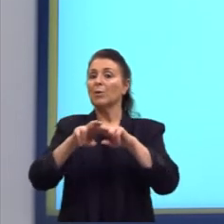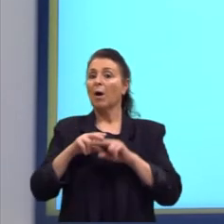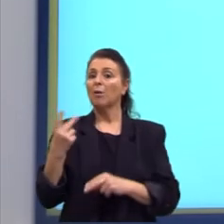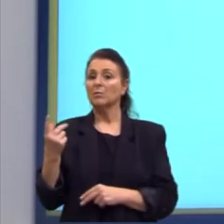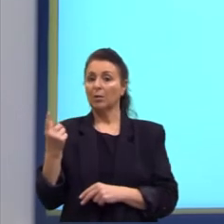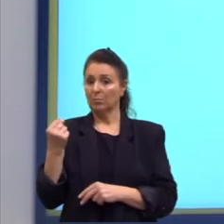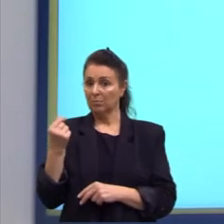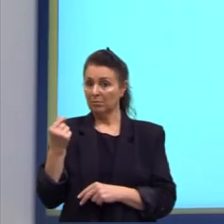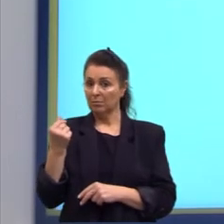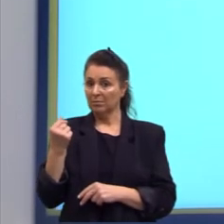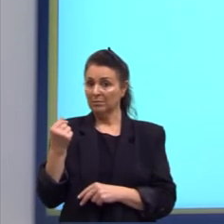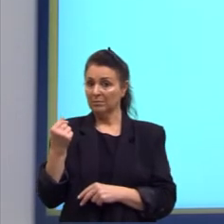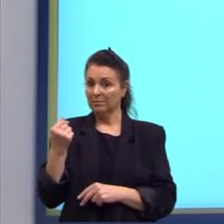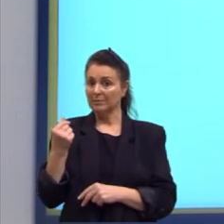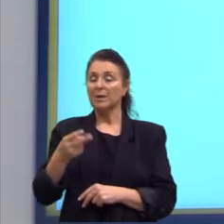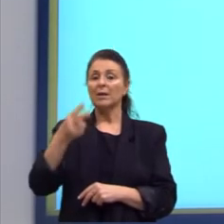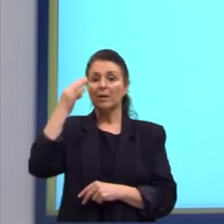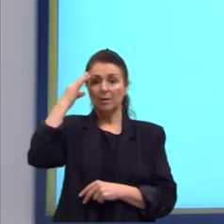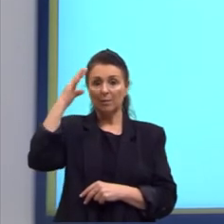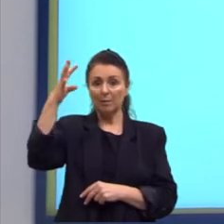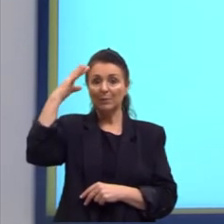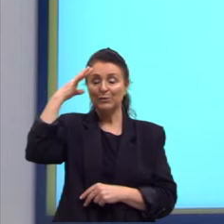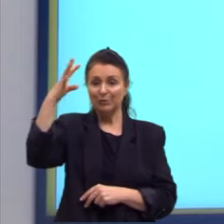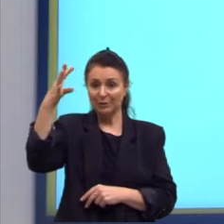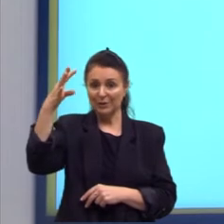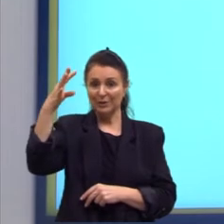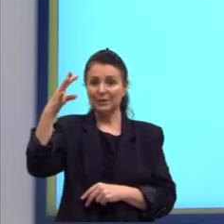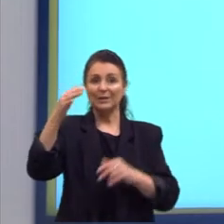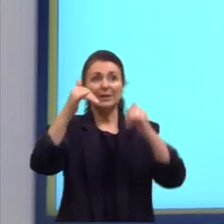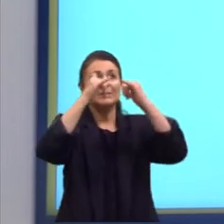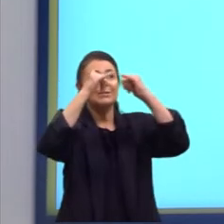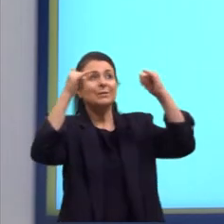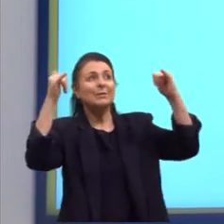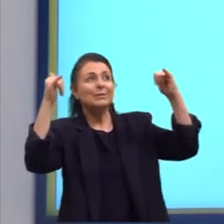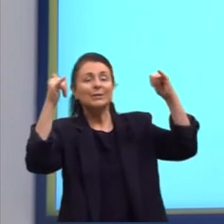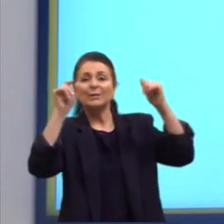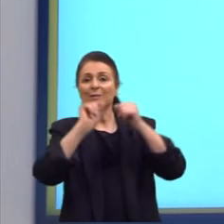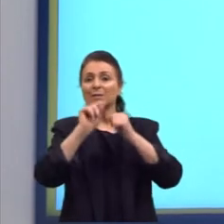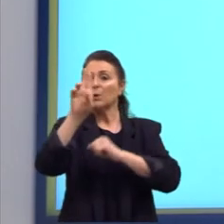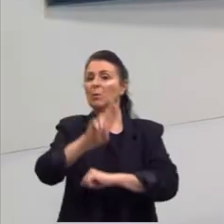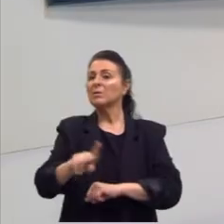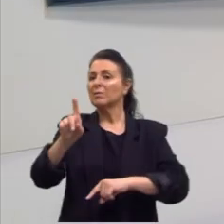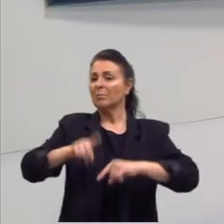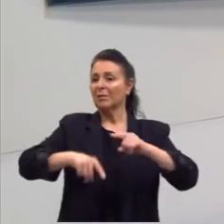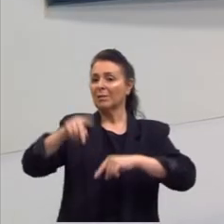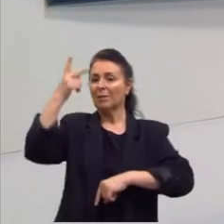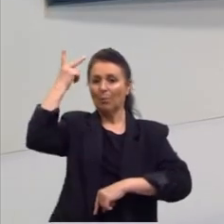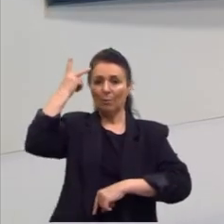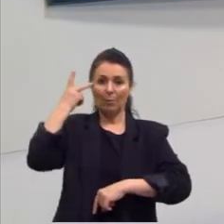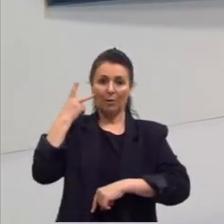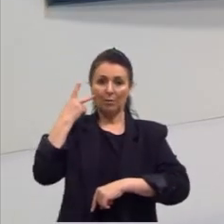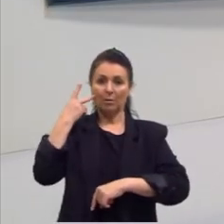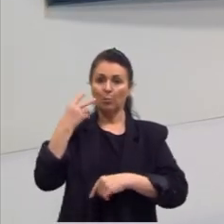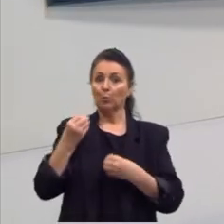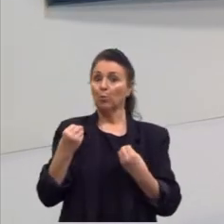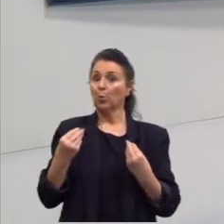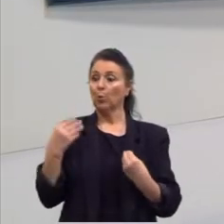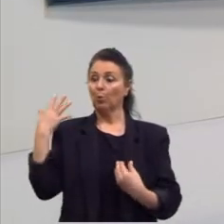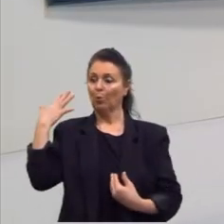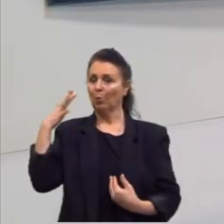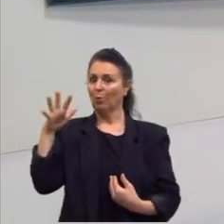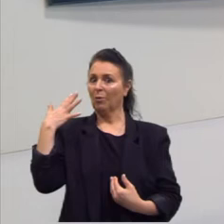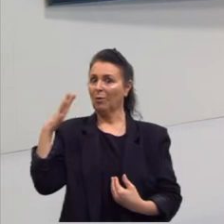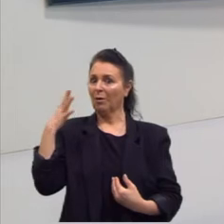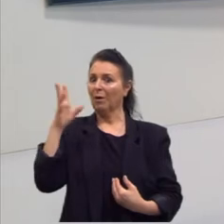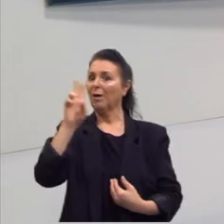imagina se as nossas instalações elétricas fossem feitas de prata né seria muito caro vai